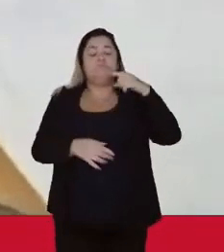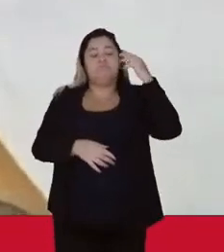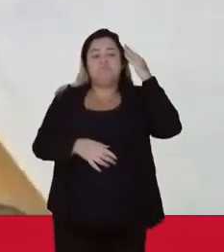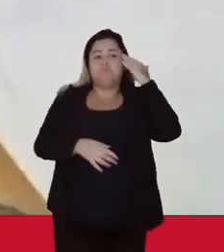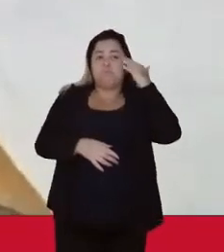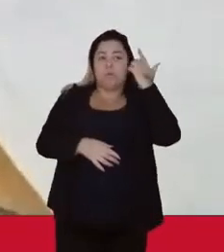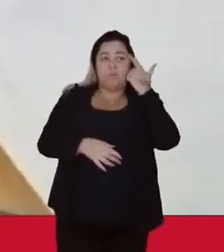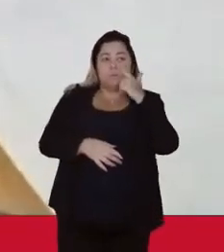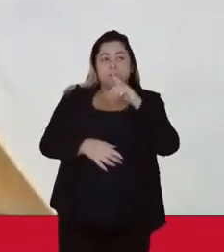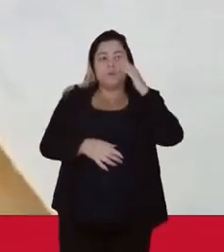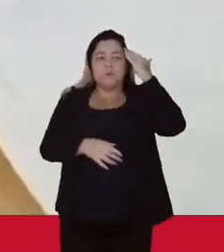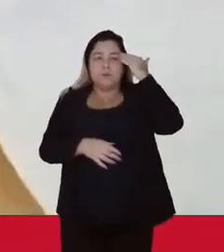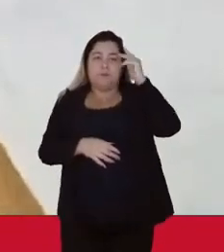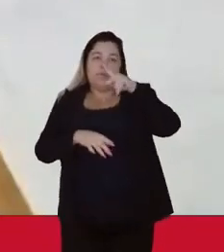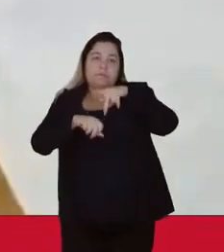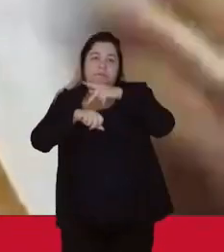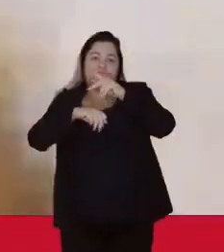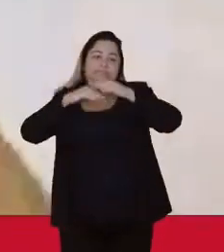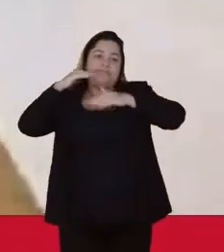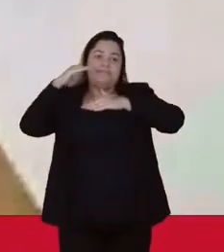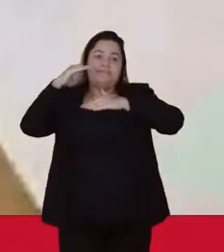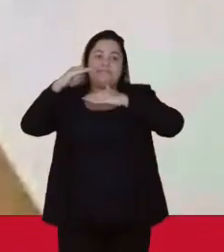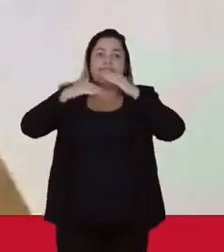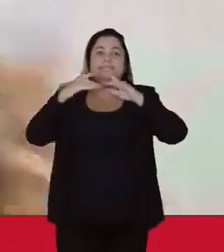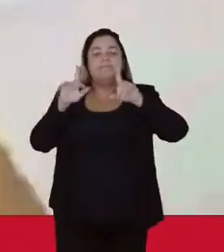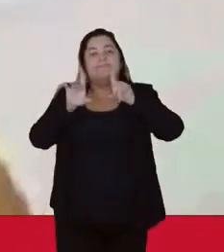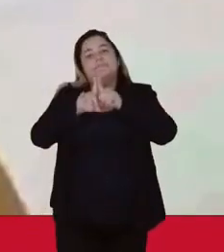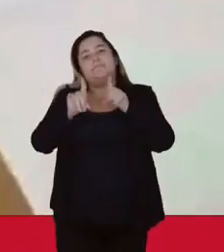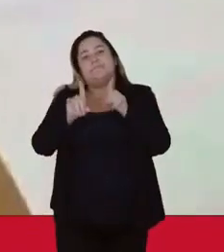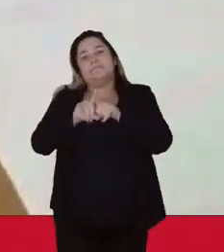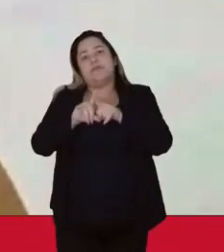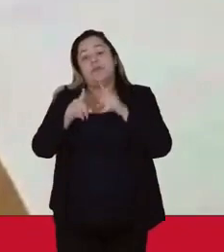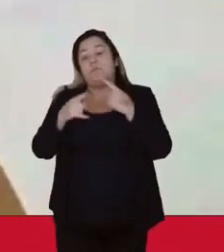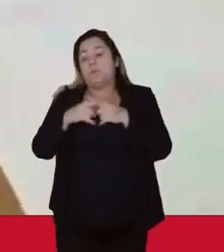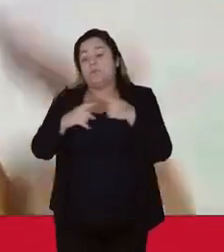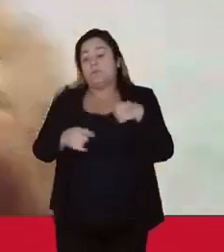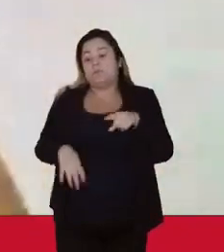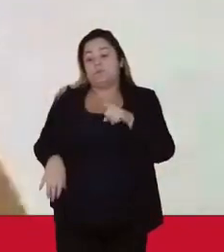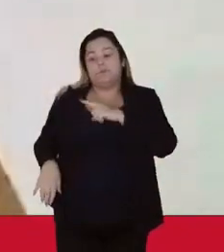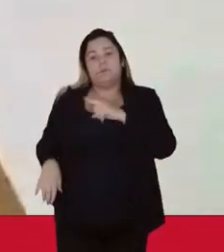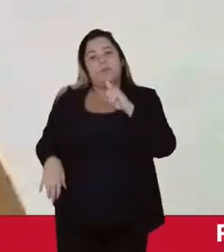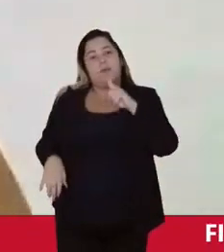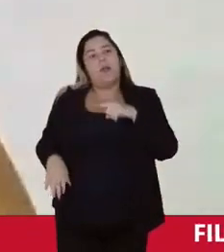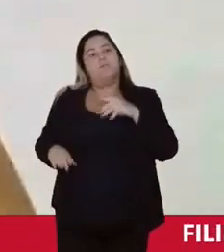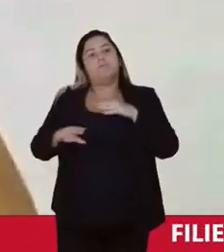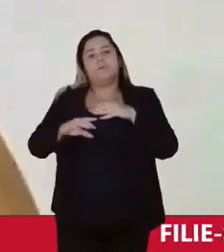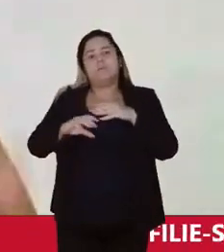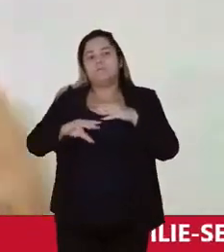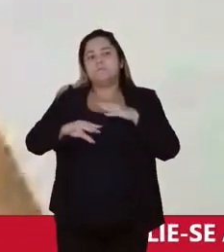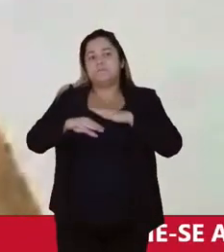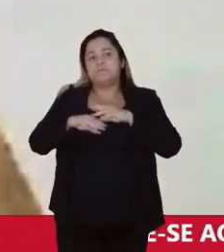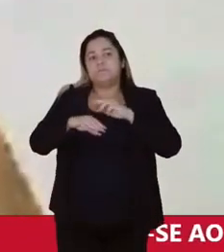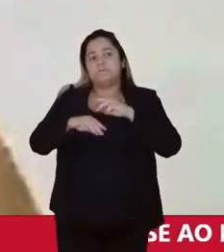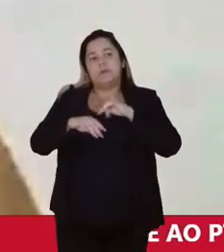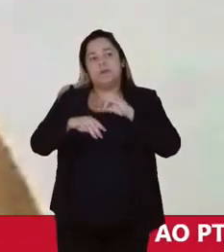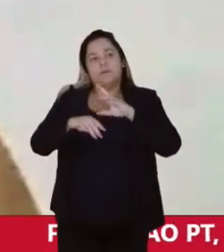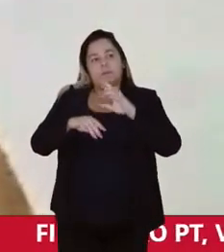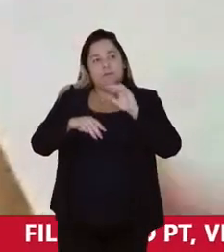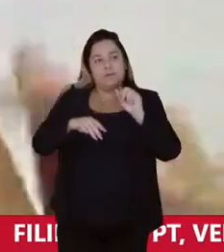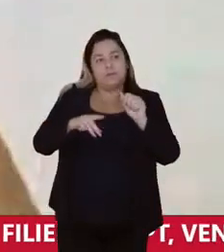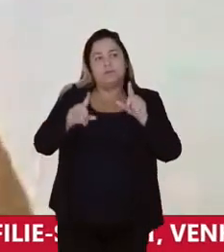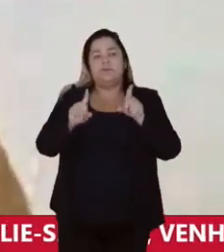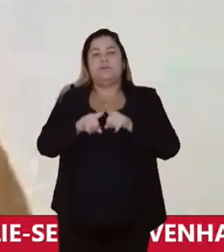um país que possa desenvolver sem a maioria dele, porque nós não somos a minoria, nós somos a maioria, por muitas